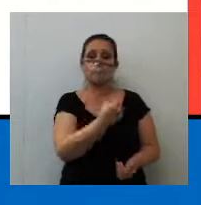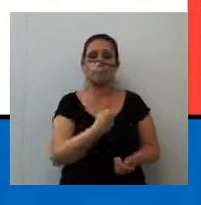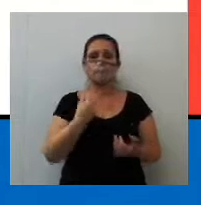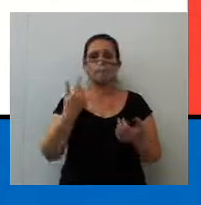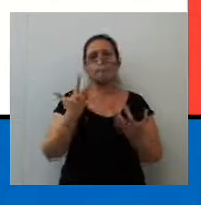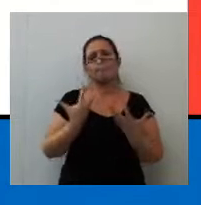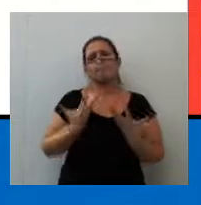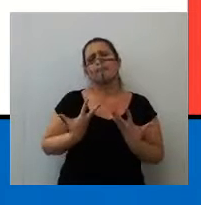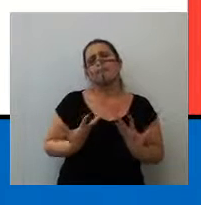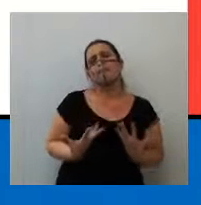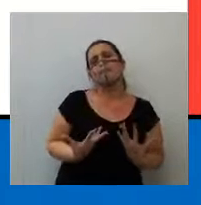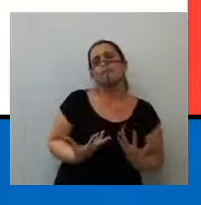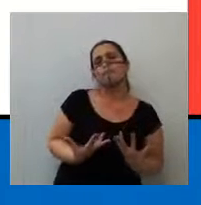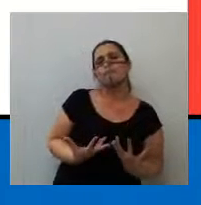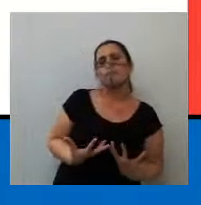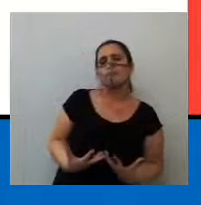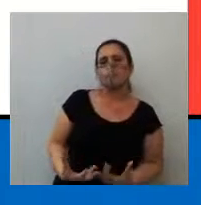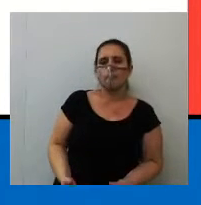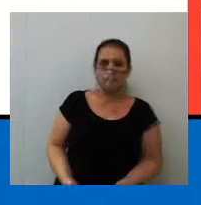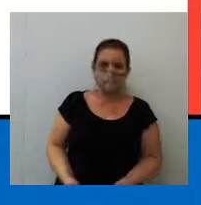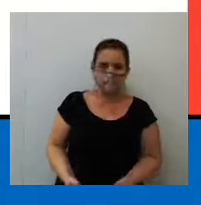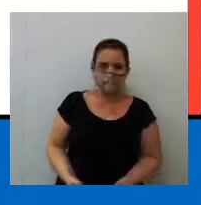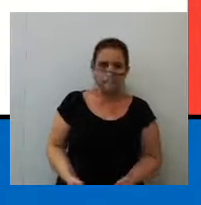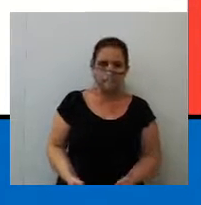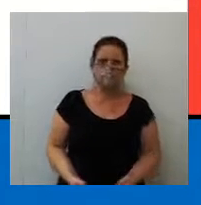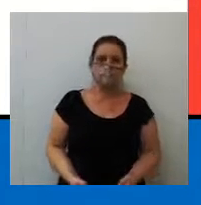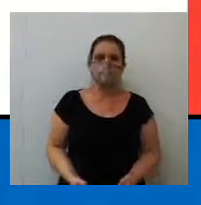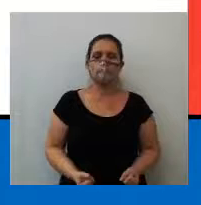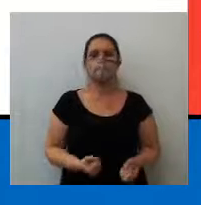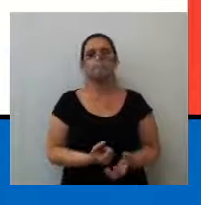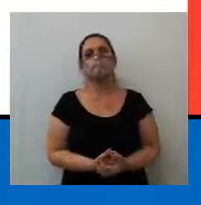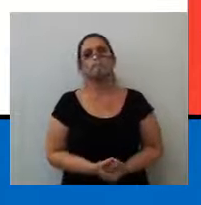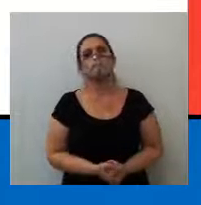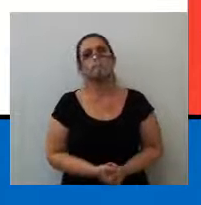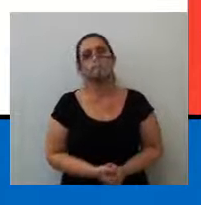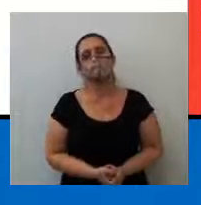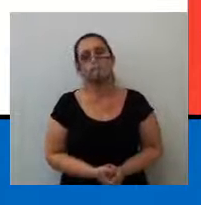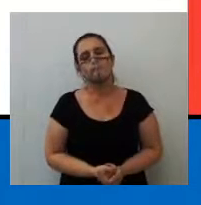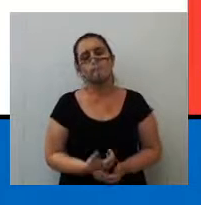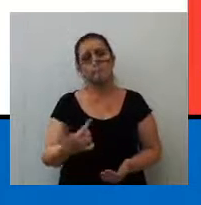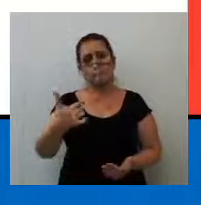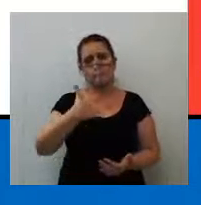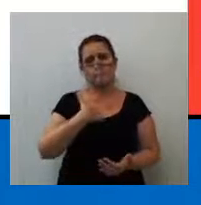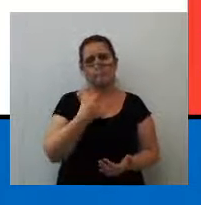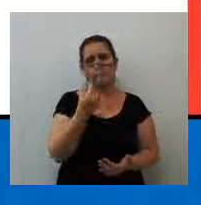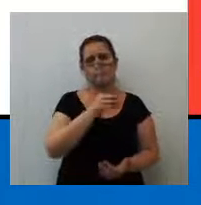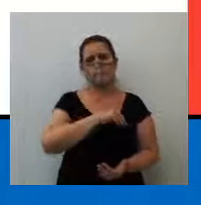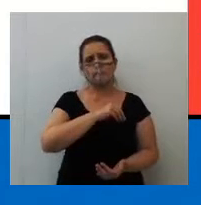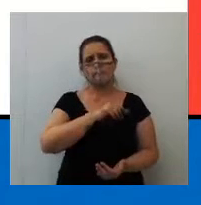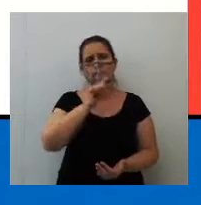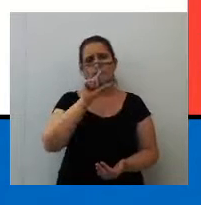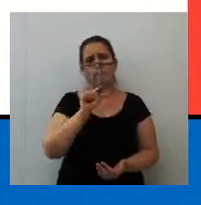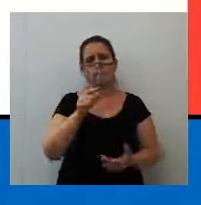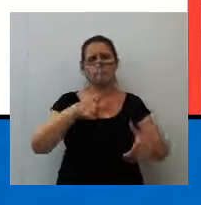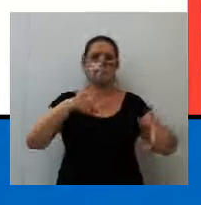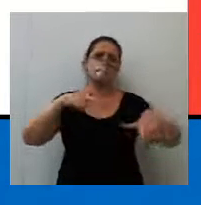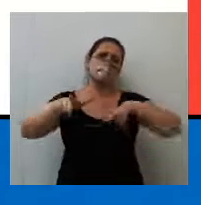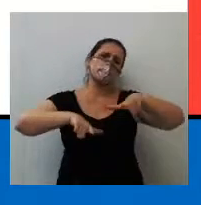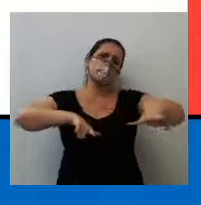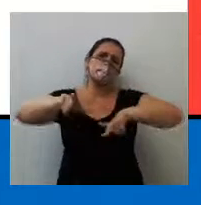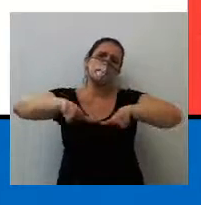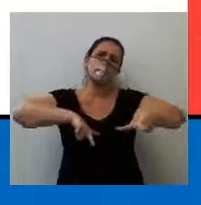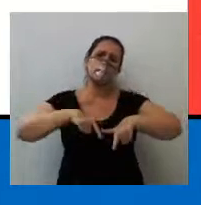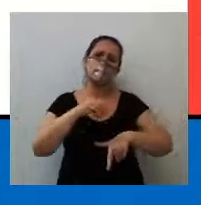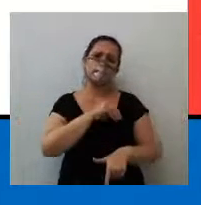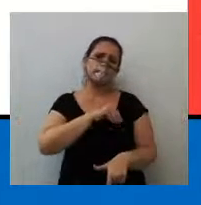cansadas olha lá outro advérbio então sempre variável eu ganho pouco pelo meu trabalho